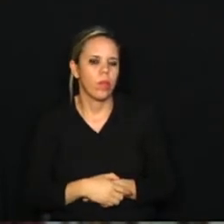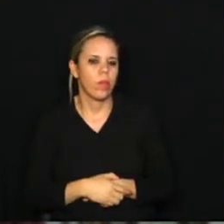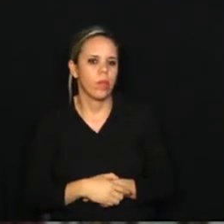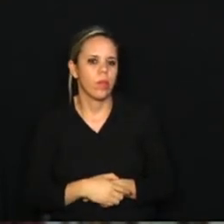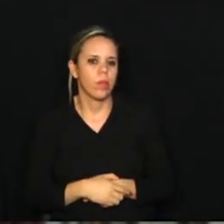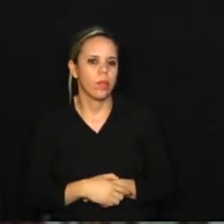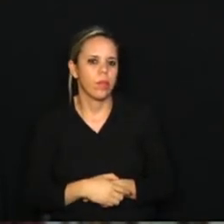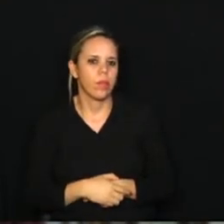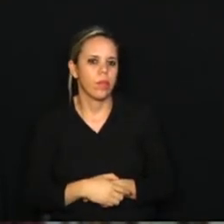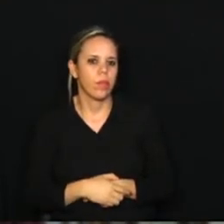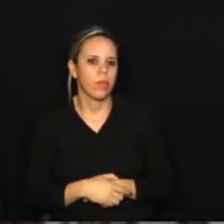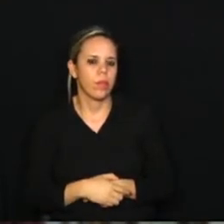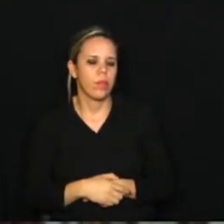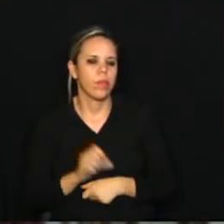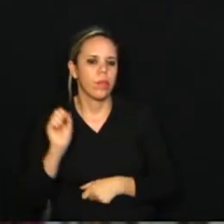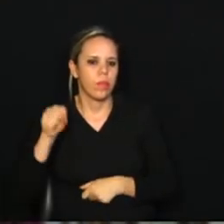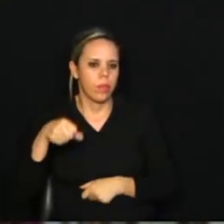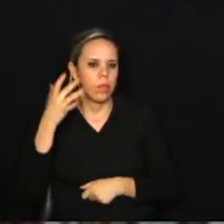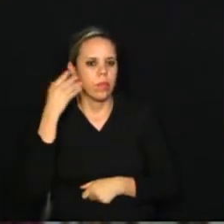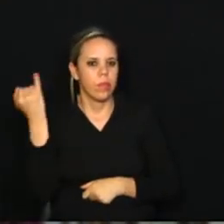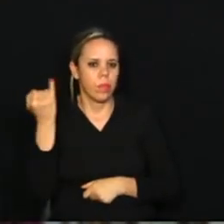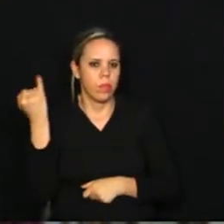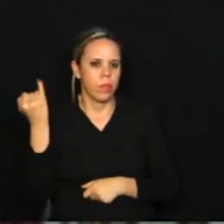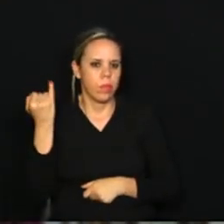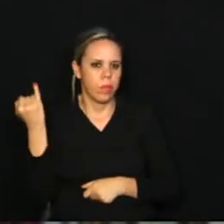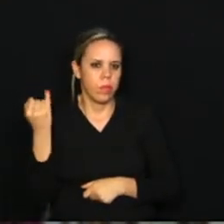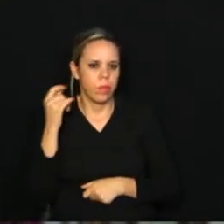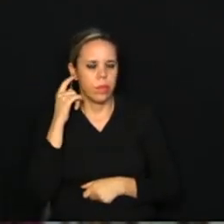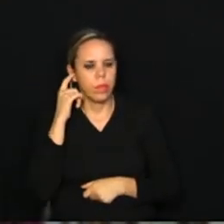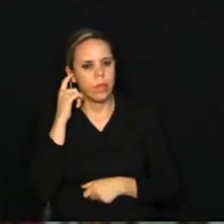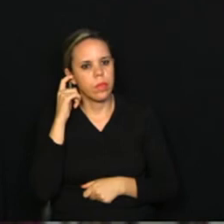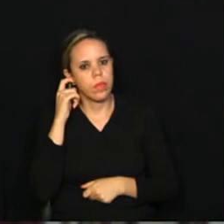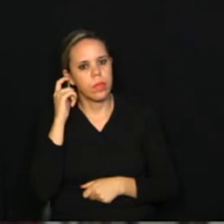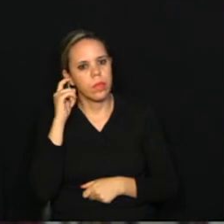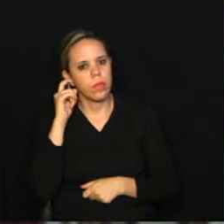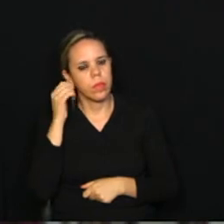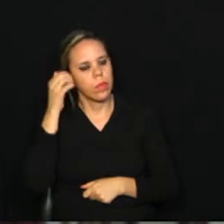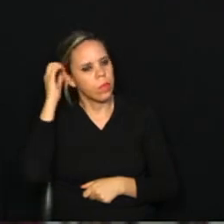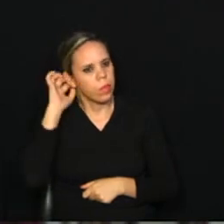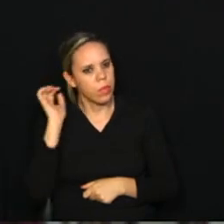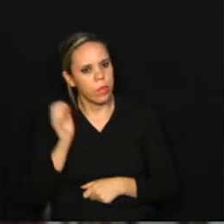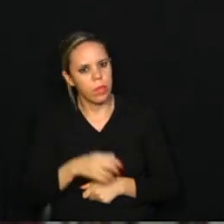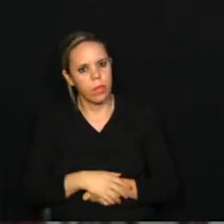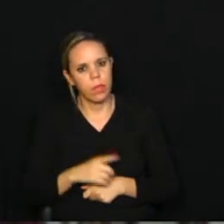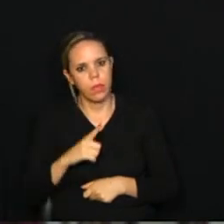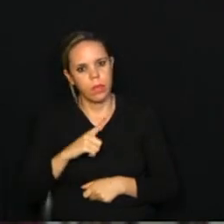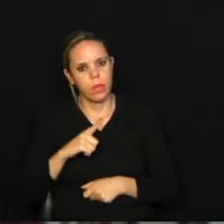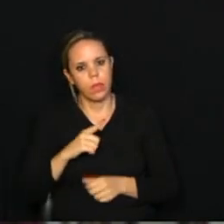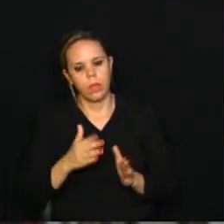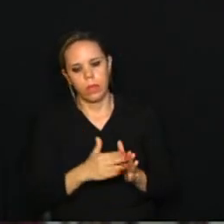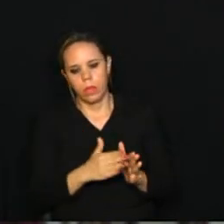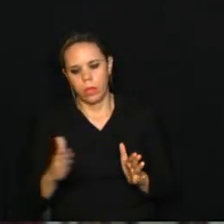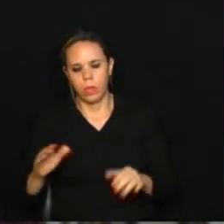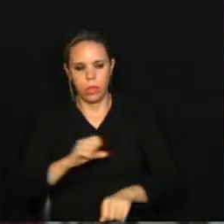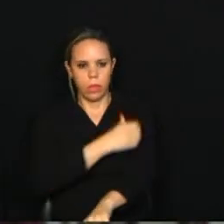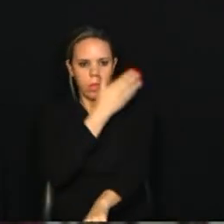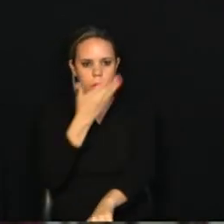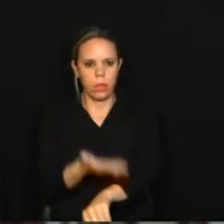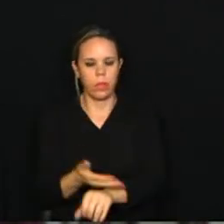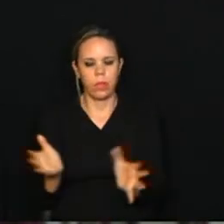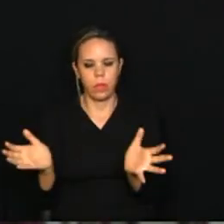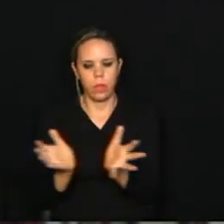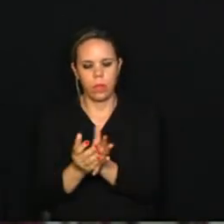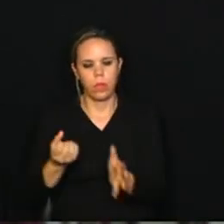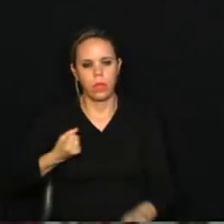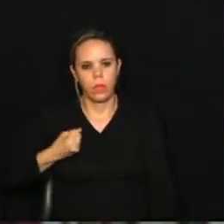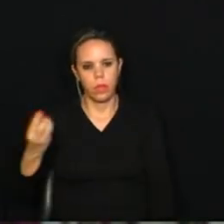Então, sim, acho muito importante ter tempo integral no agrupamento